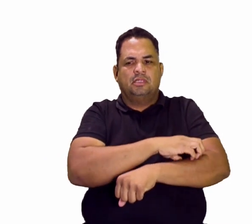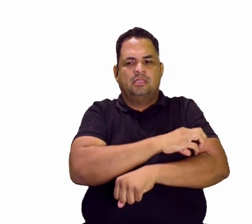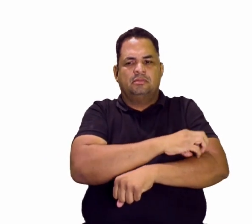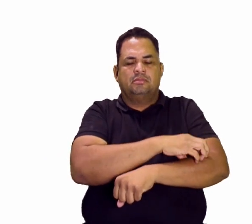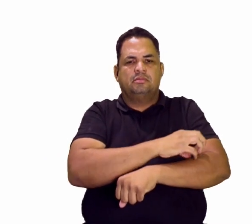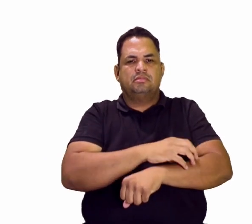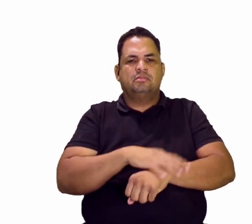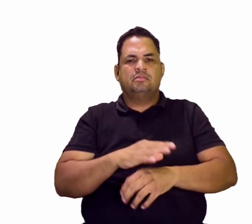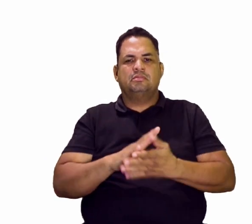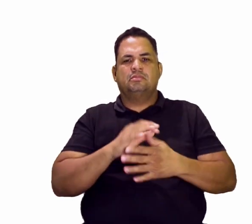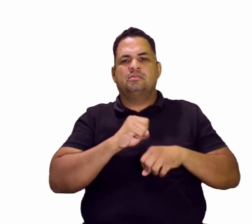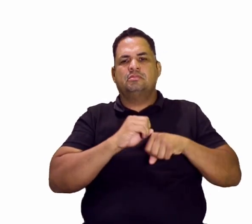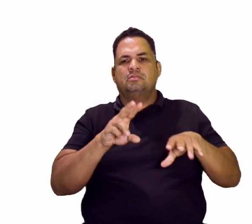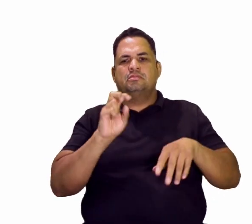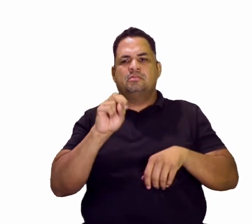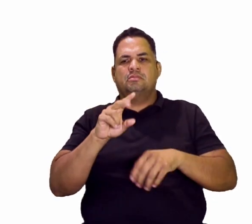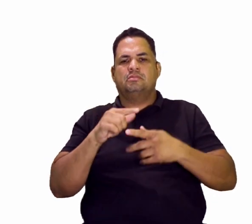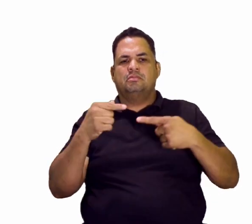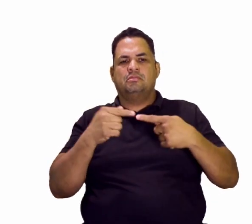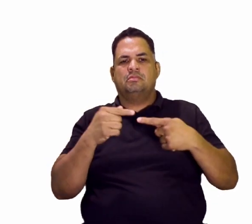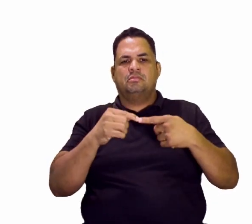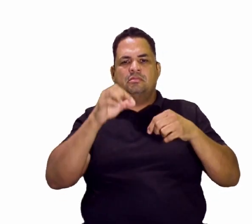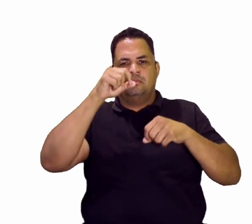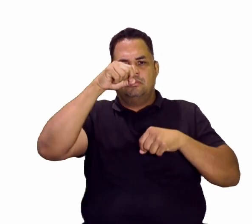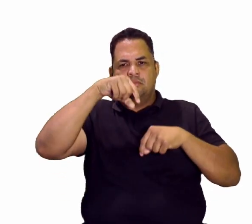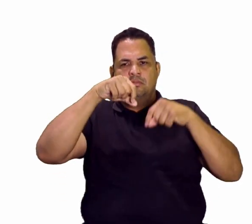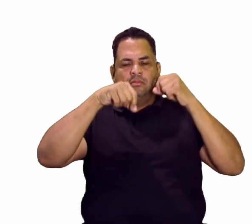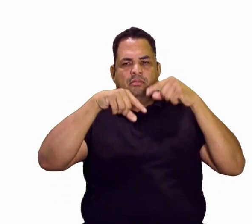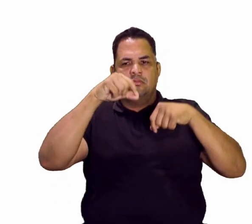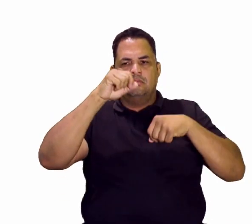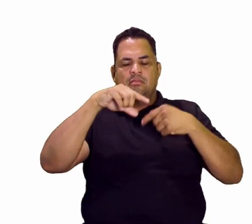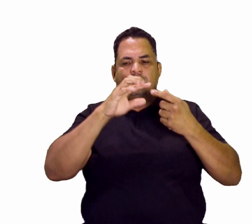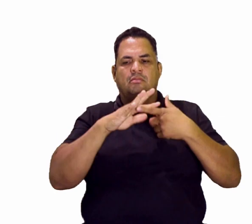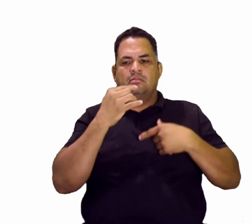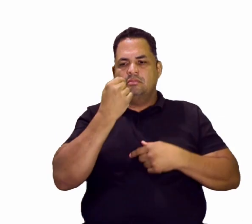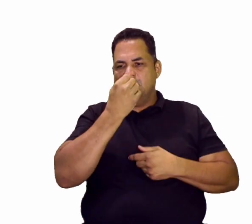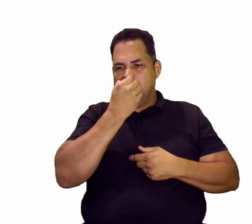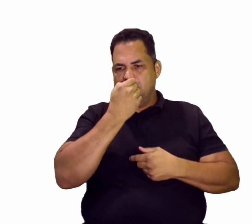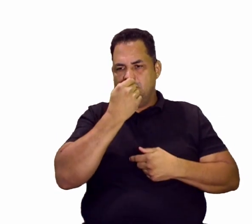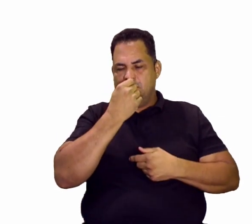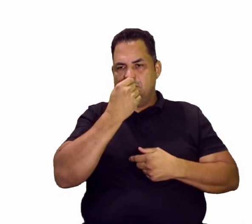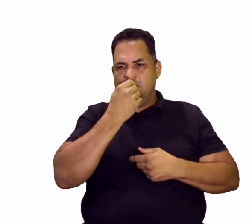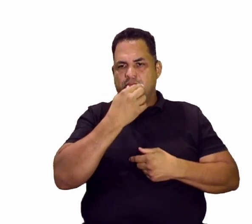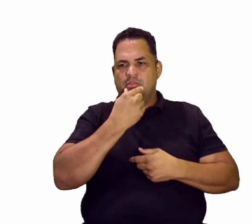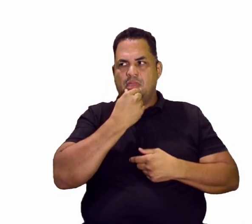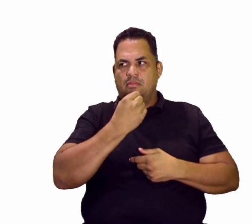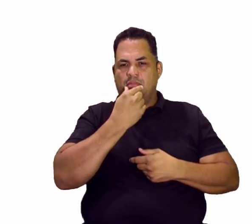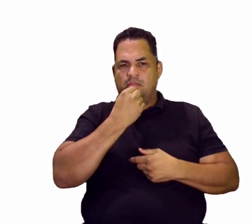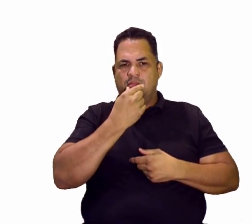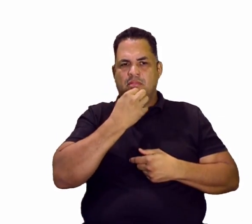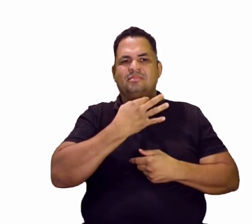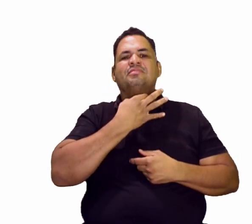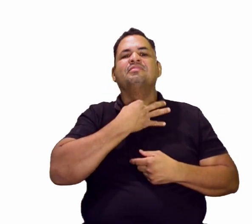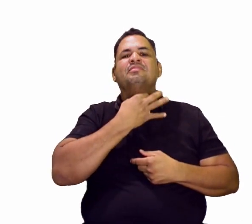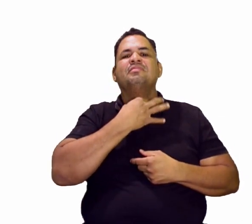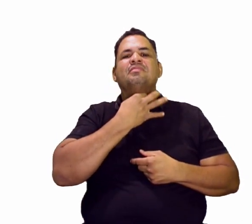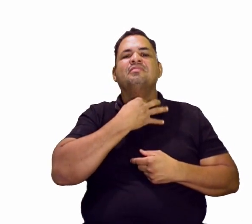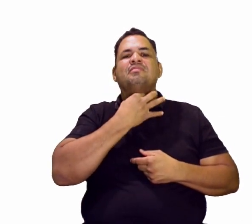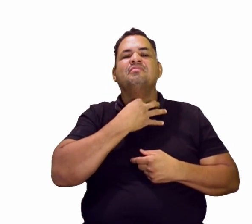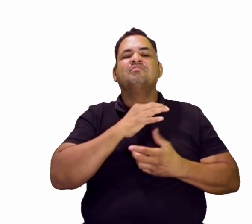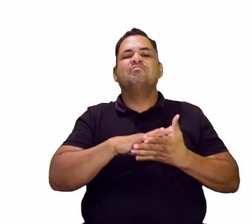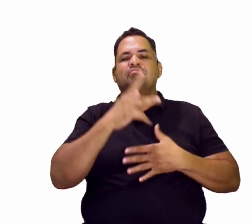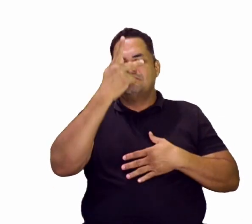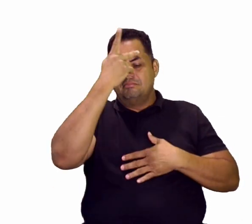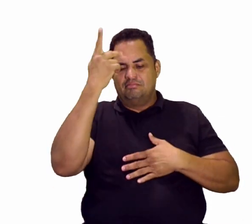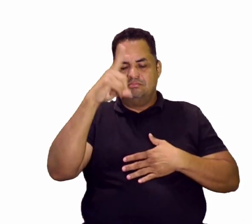morbilivírus, através do contato com gotículas do nariz, boca, da garganta da pessoa